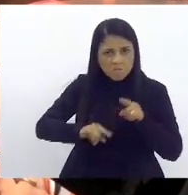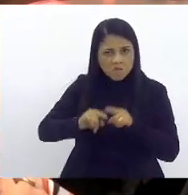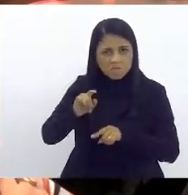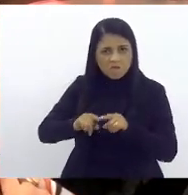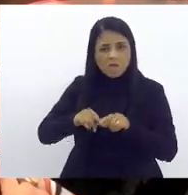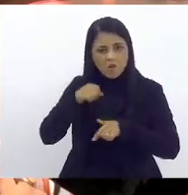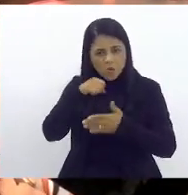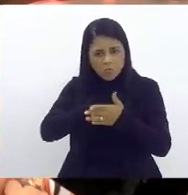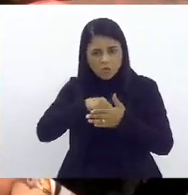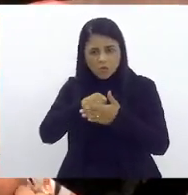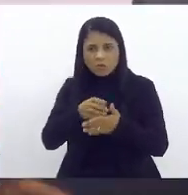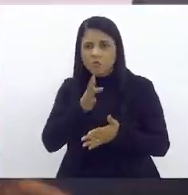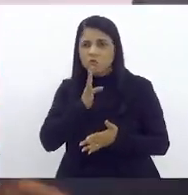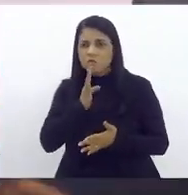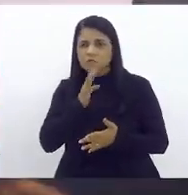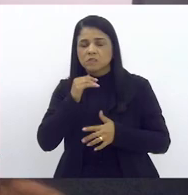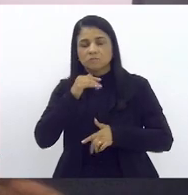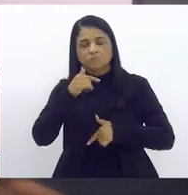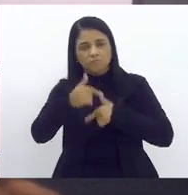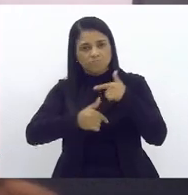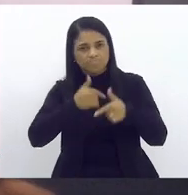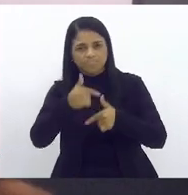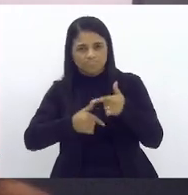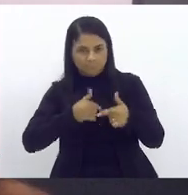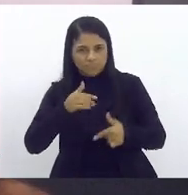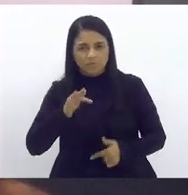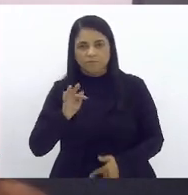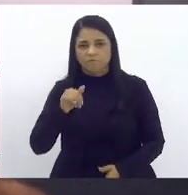na luta pelo reconhecimento da nossa função.